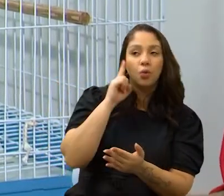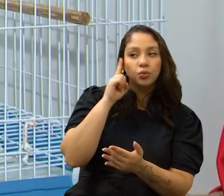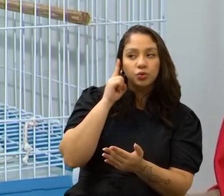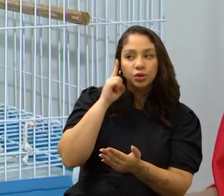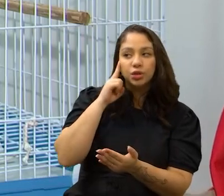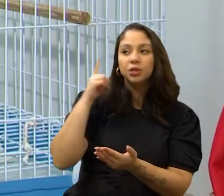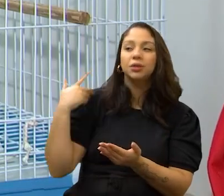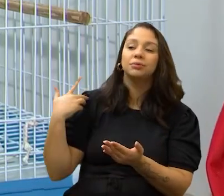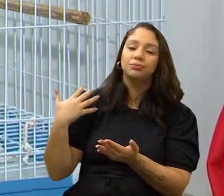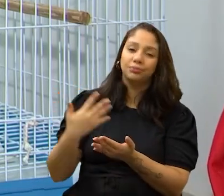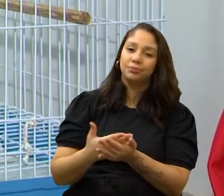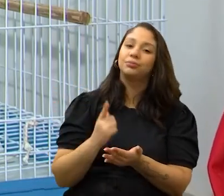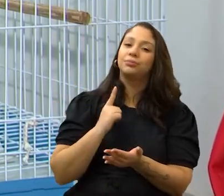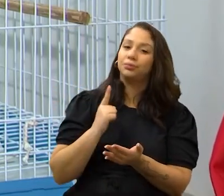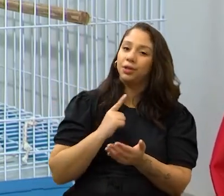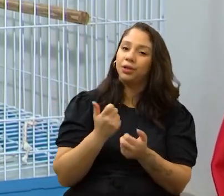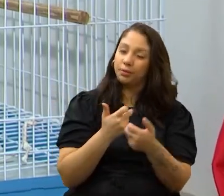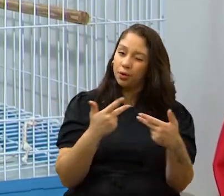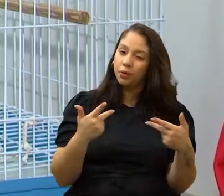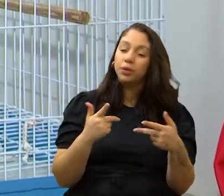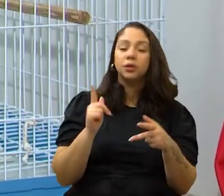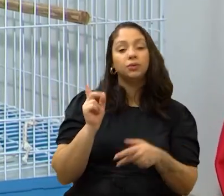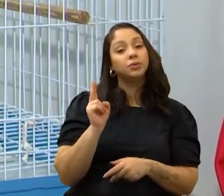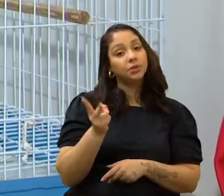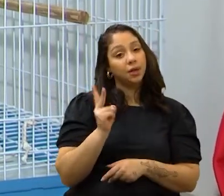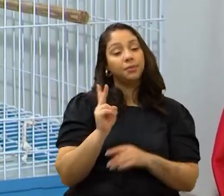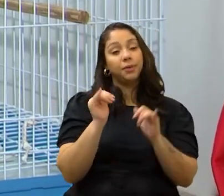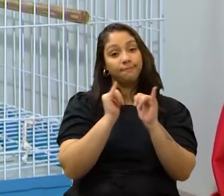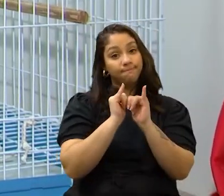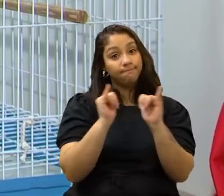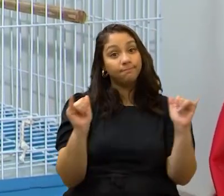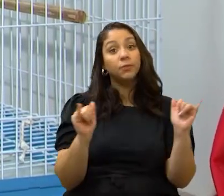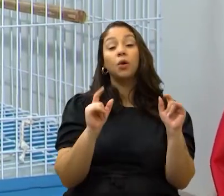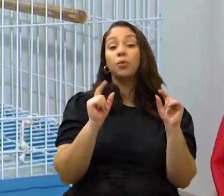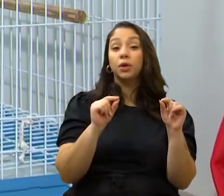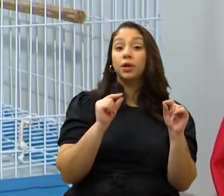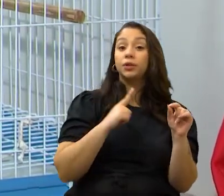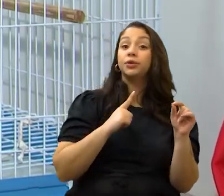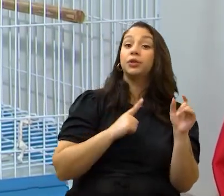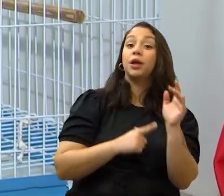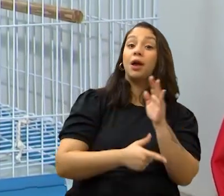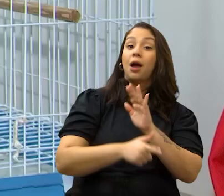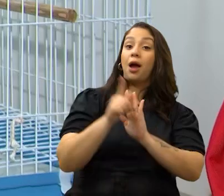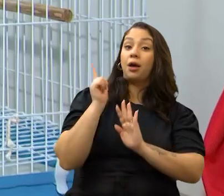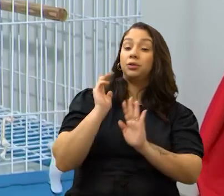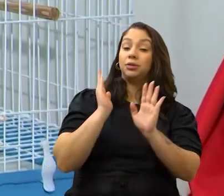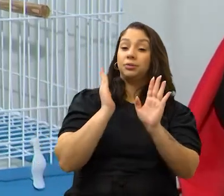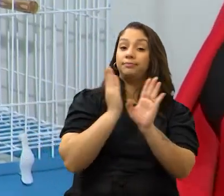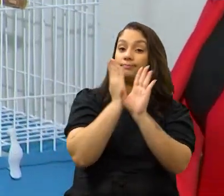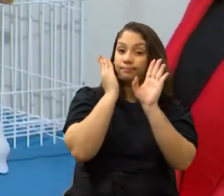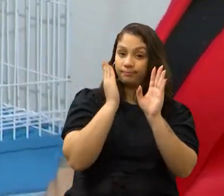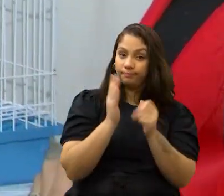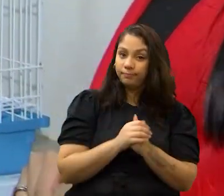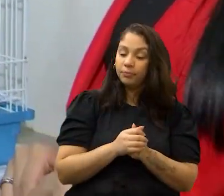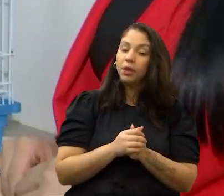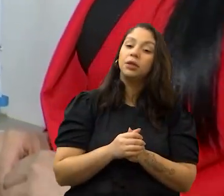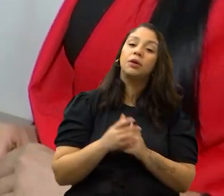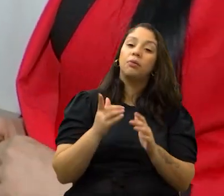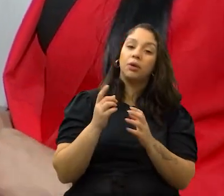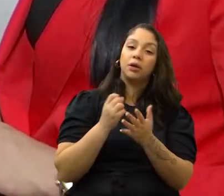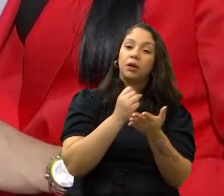alguma coisa há alguns dias. Então é interessante, por isso que a gente fala a importância sempre do check-up preventivo, né?